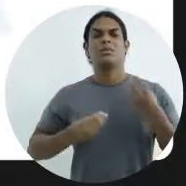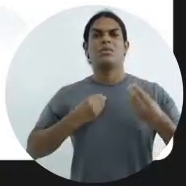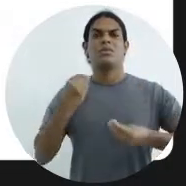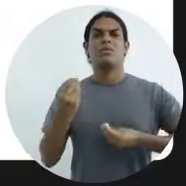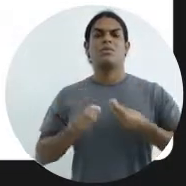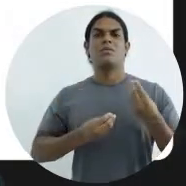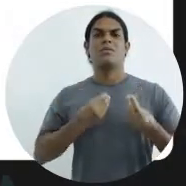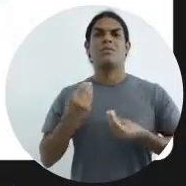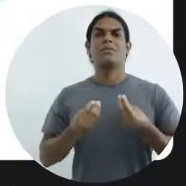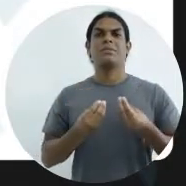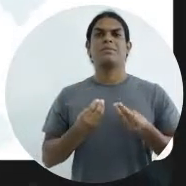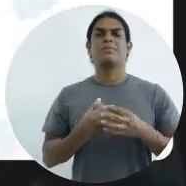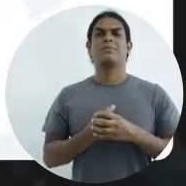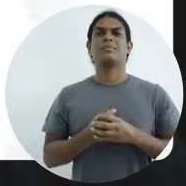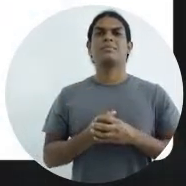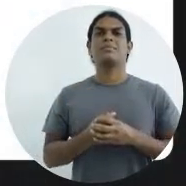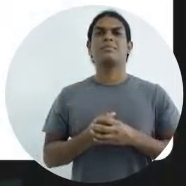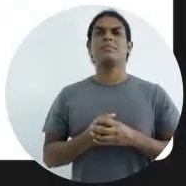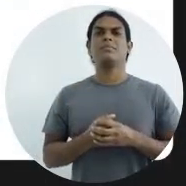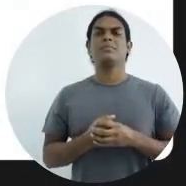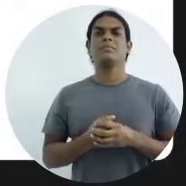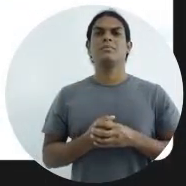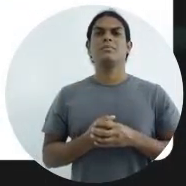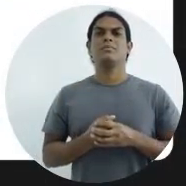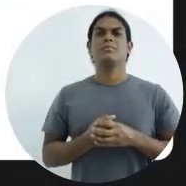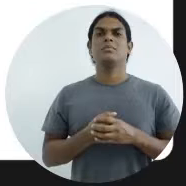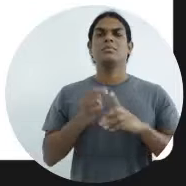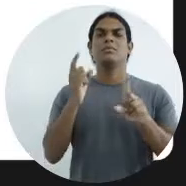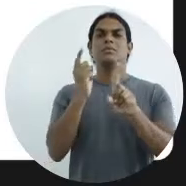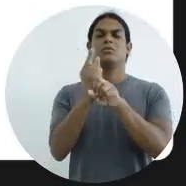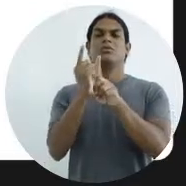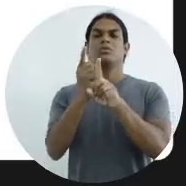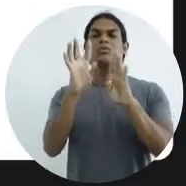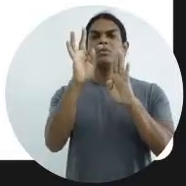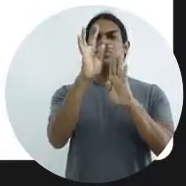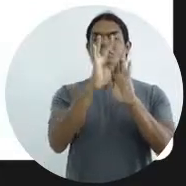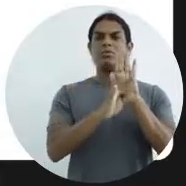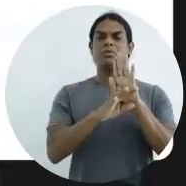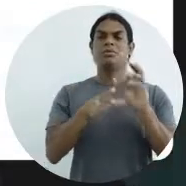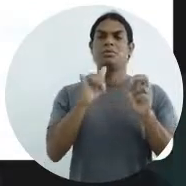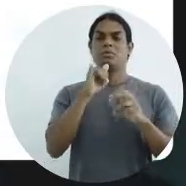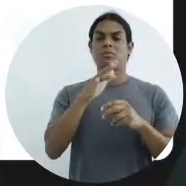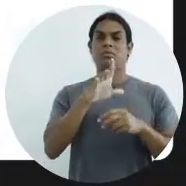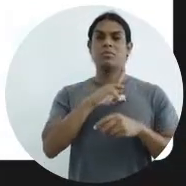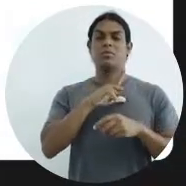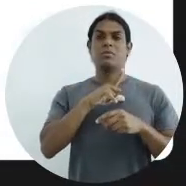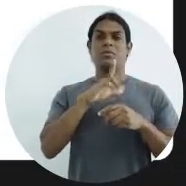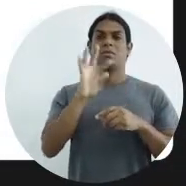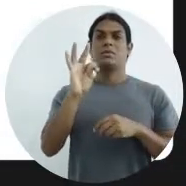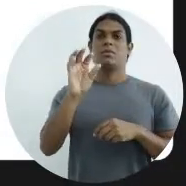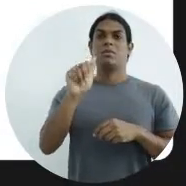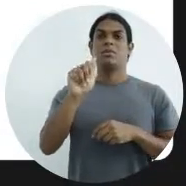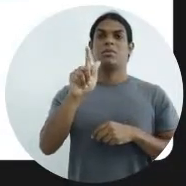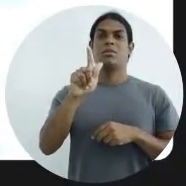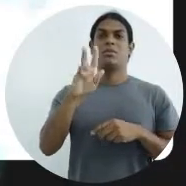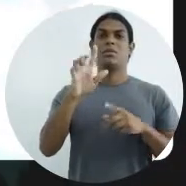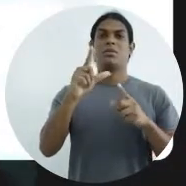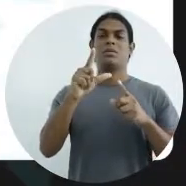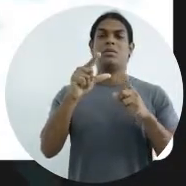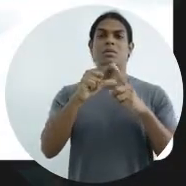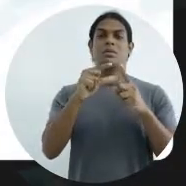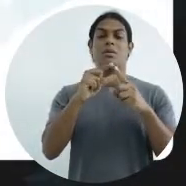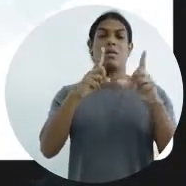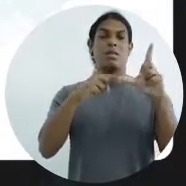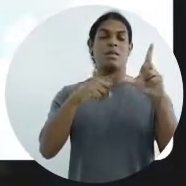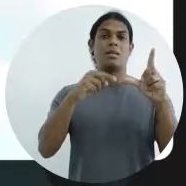vai recuperar o texto de uma tag. Por exemplo, você tem a tag P, ela tem um texto dentro dela. Como é que a